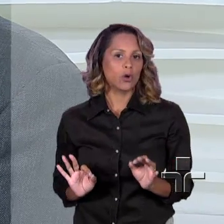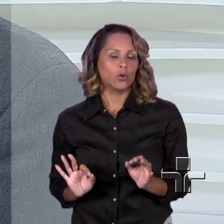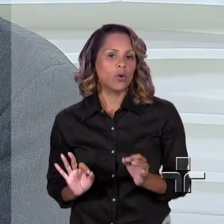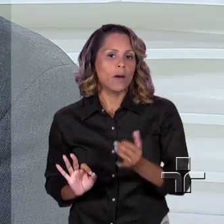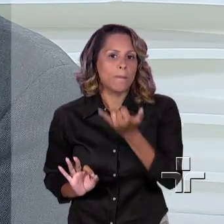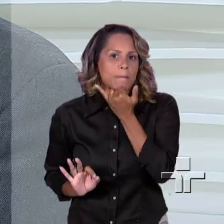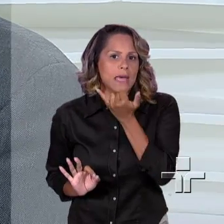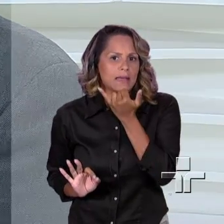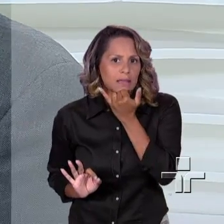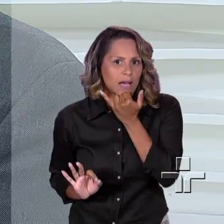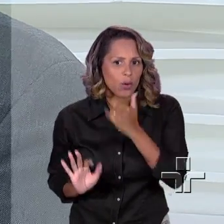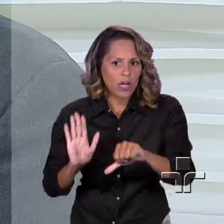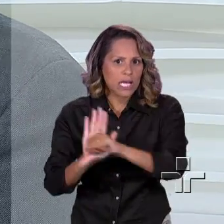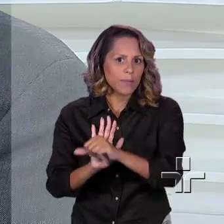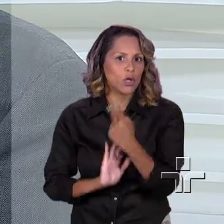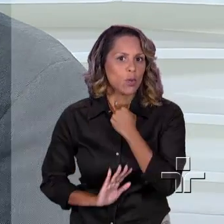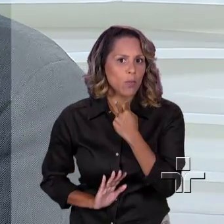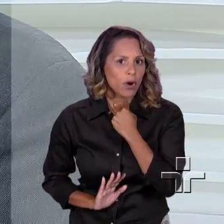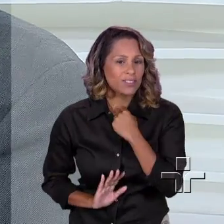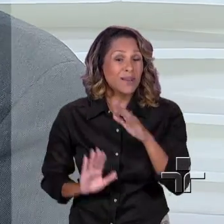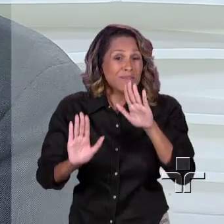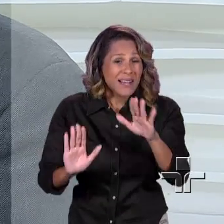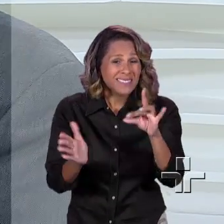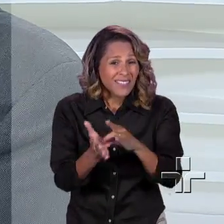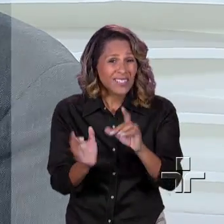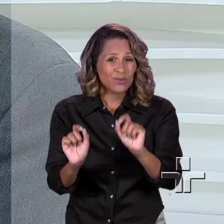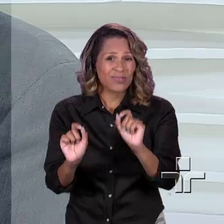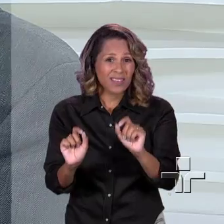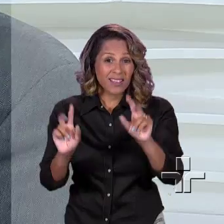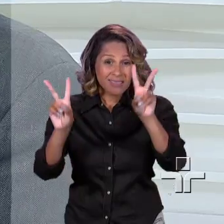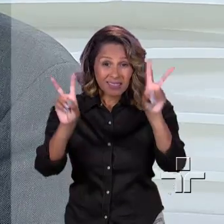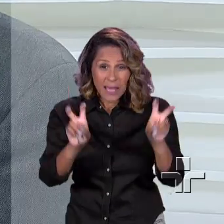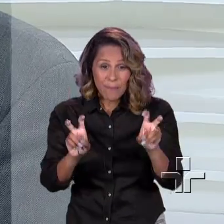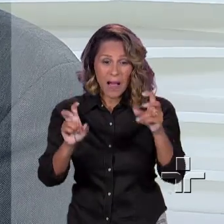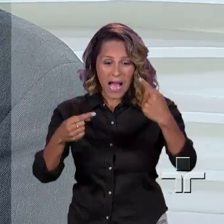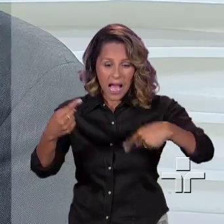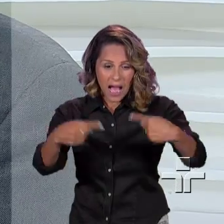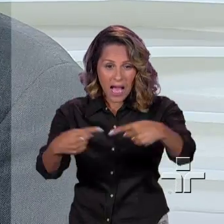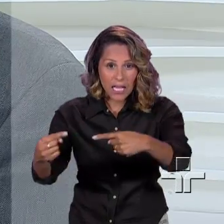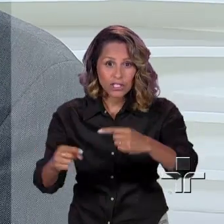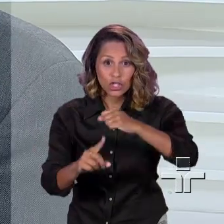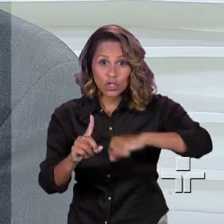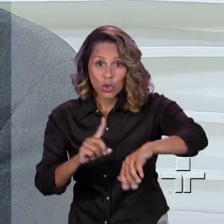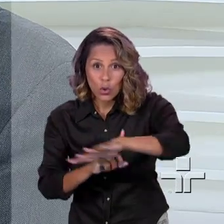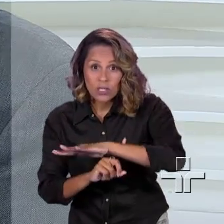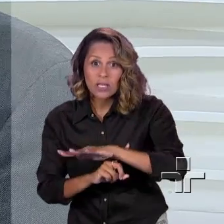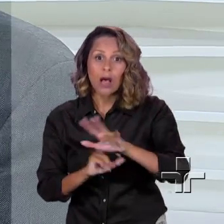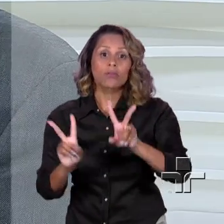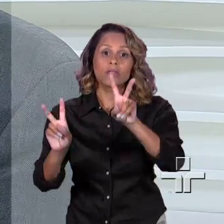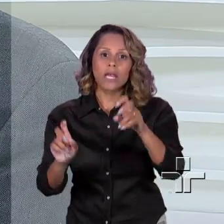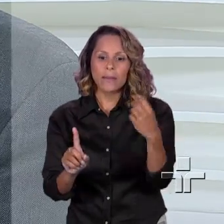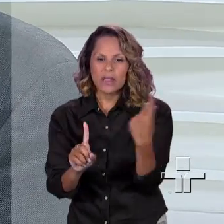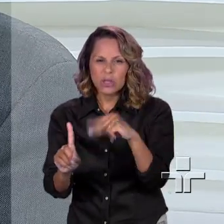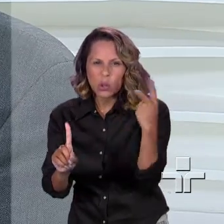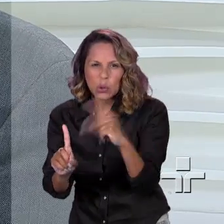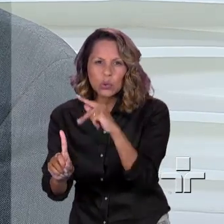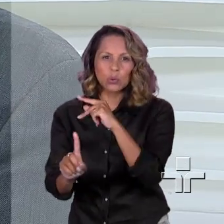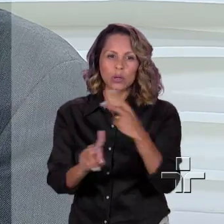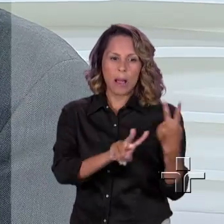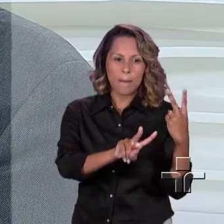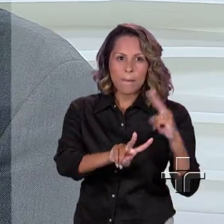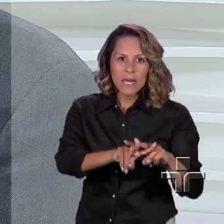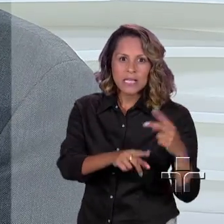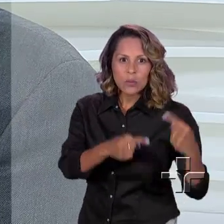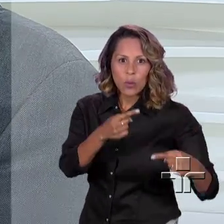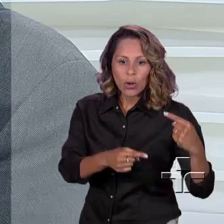nunca houve esse debate social profundo na sociedade brasileira sobre tortura, sobre o tratamento de presos políticos,